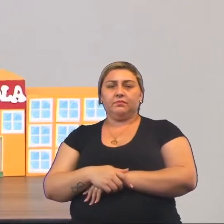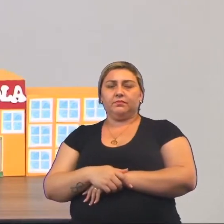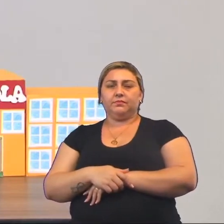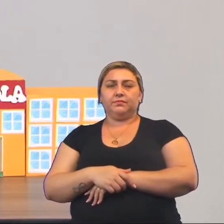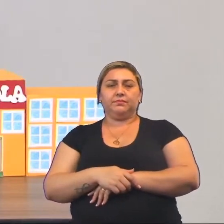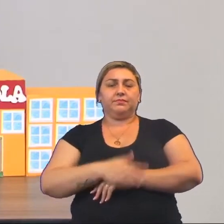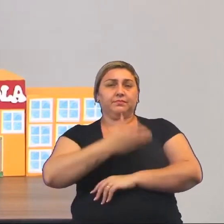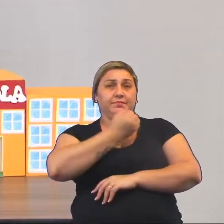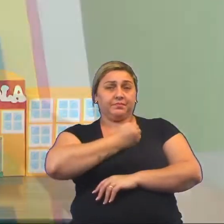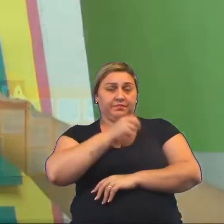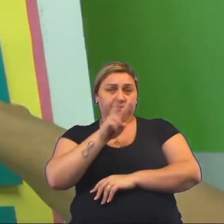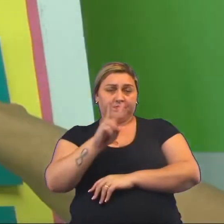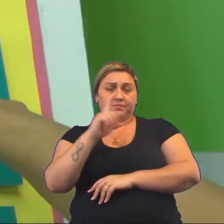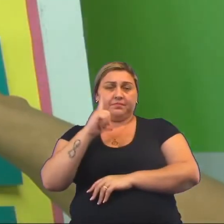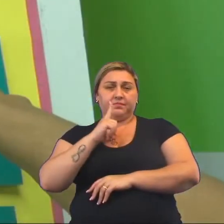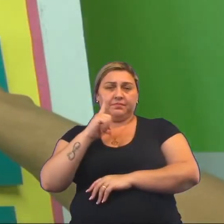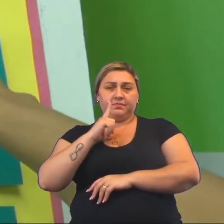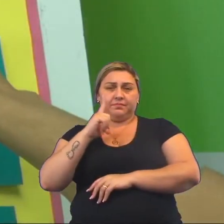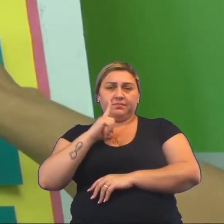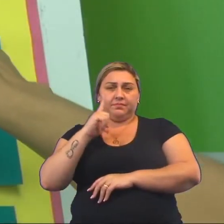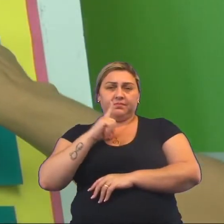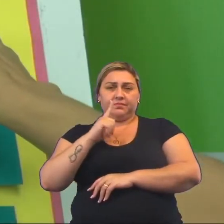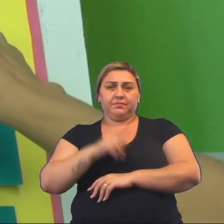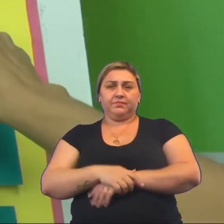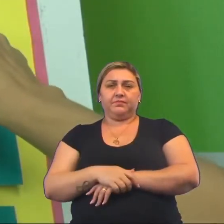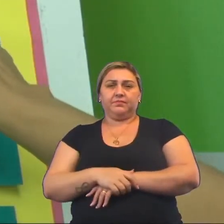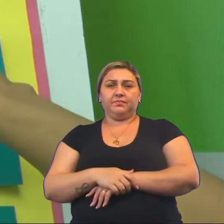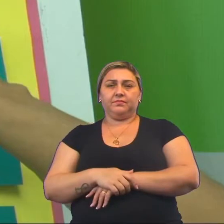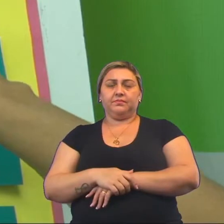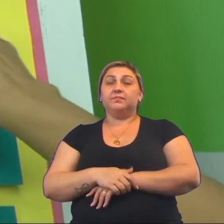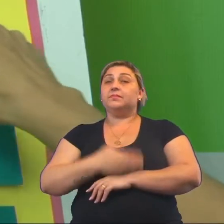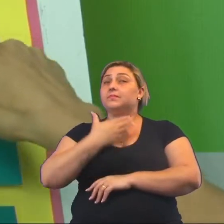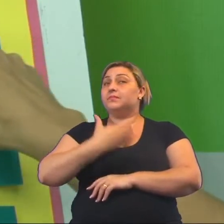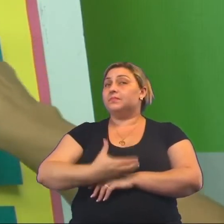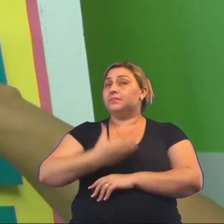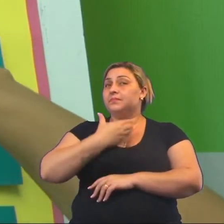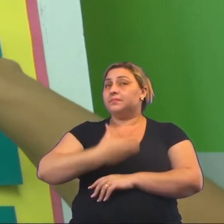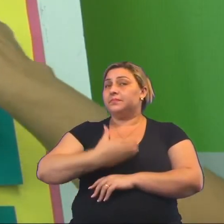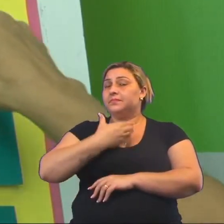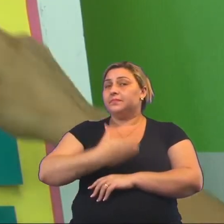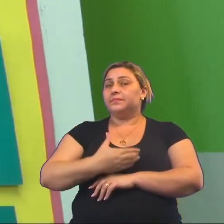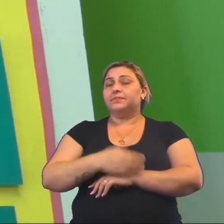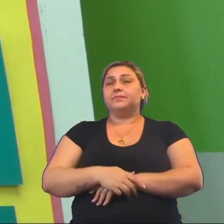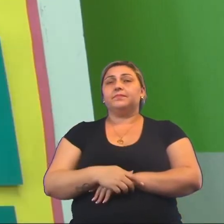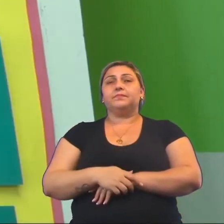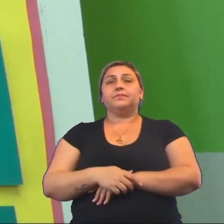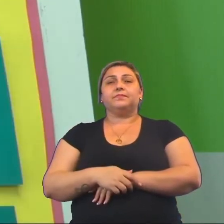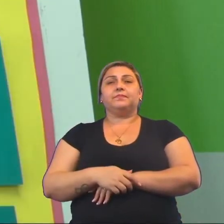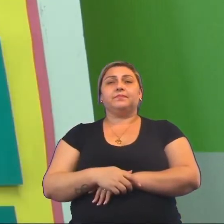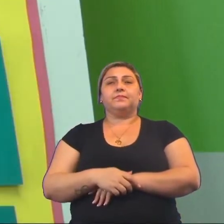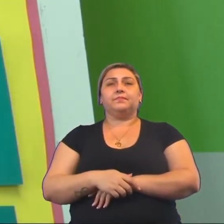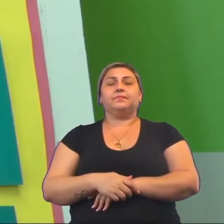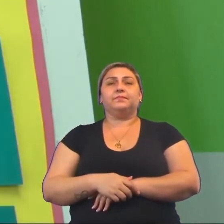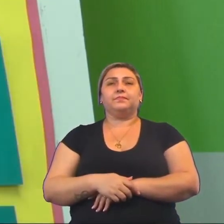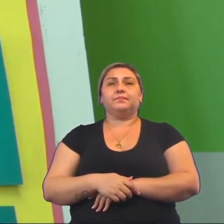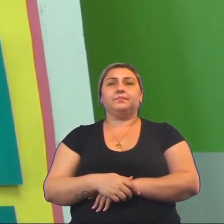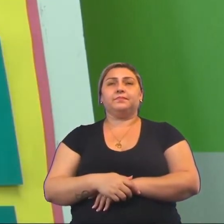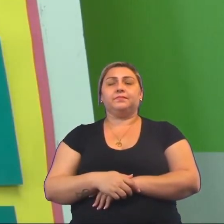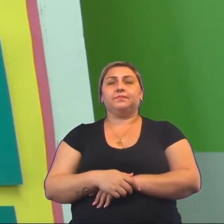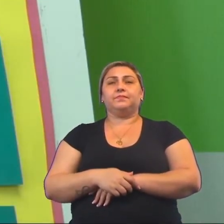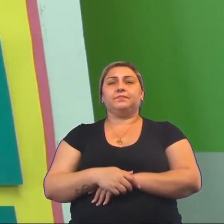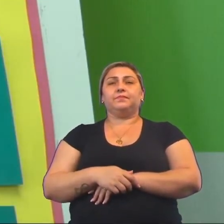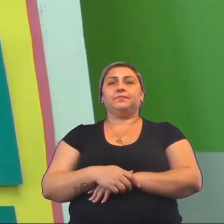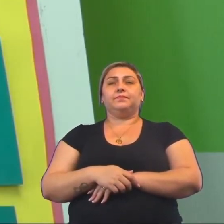No número 2 nós temos a Natal, não é mesmo? Uma imagem de Natal.